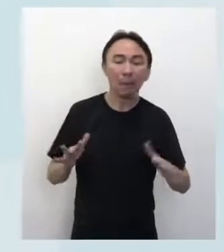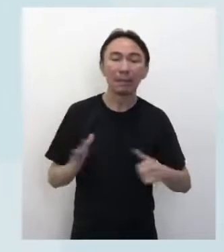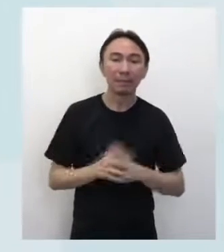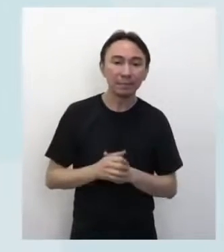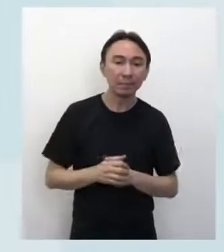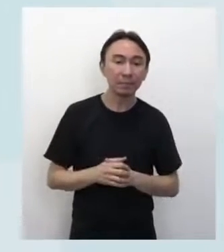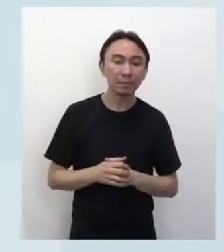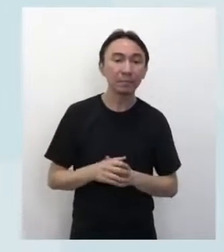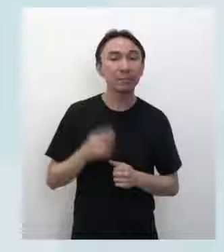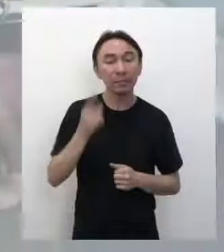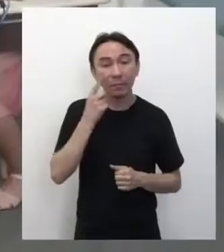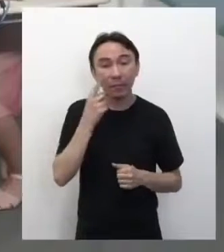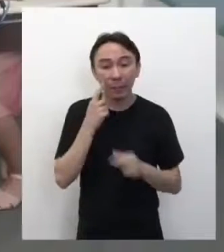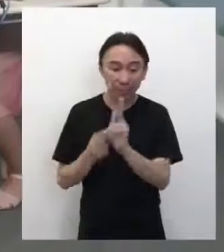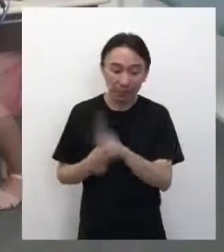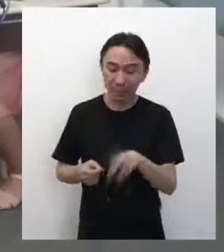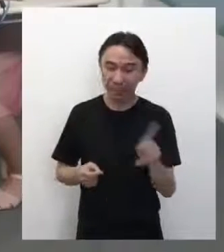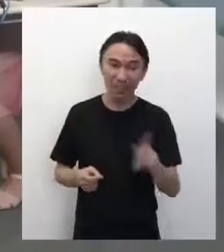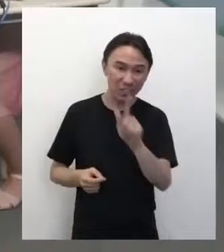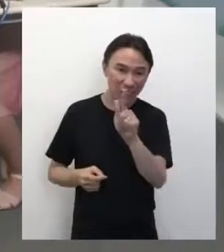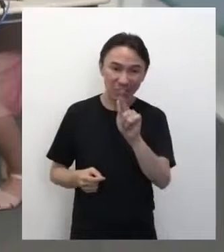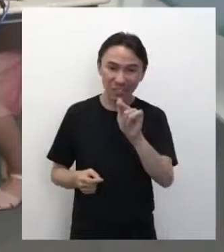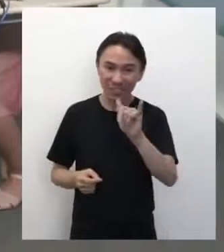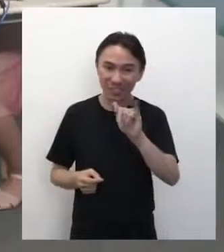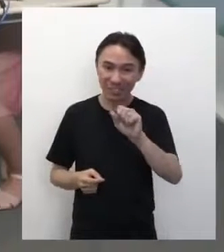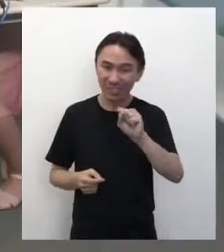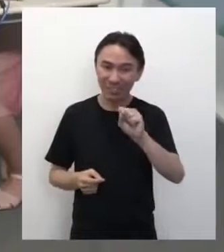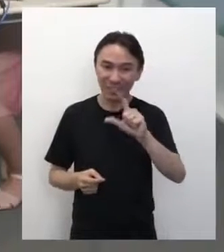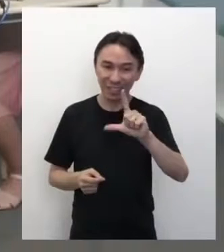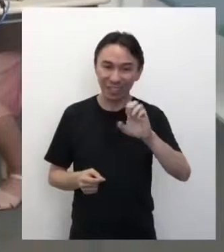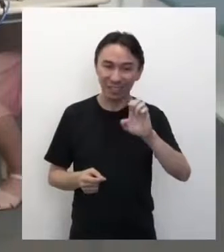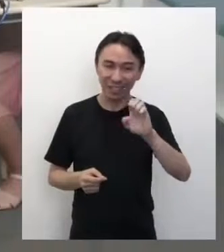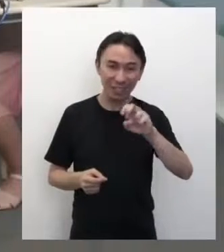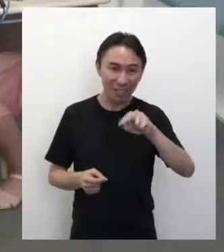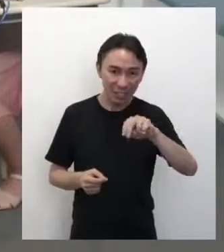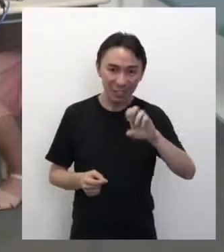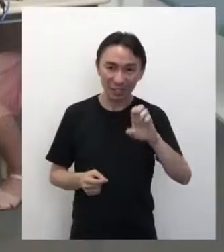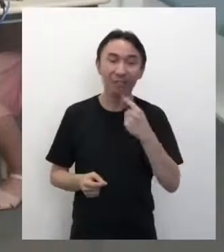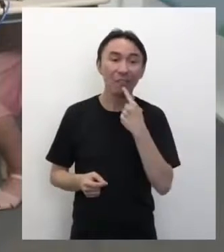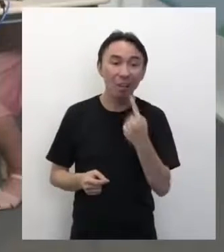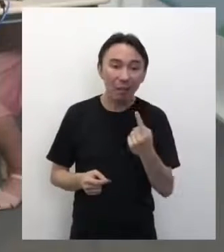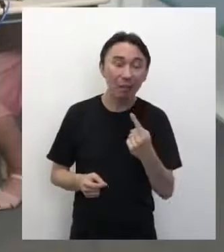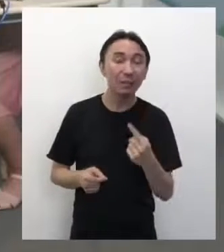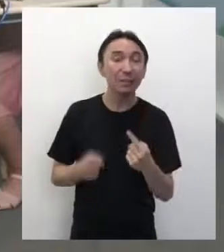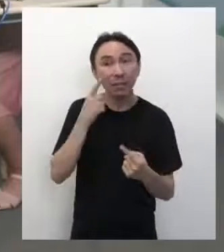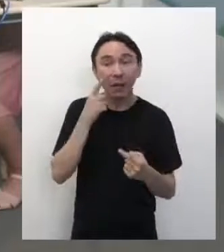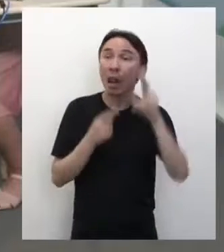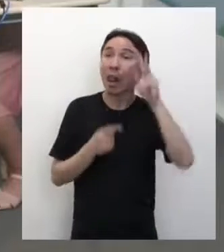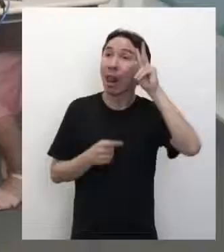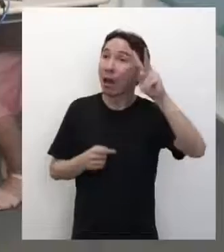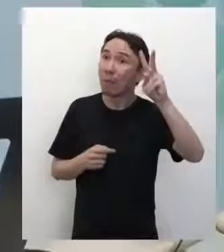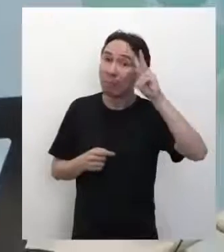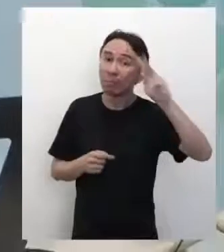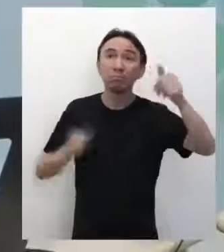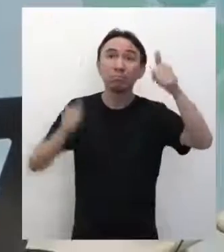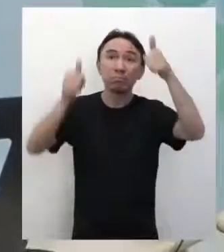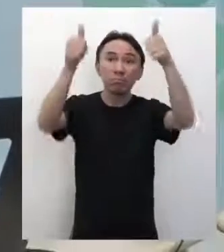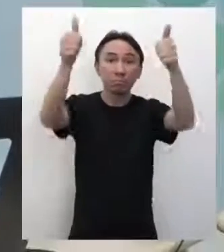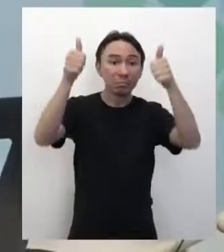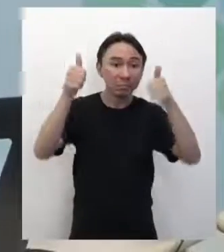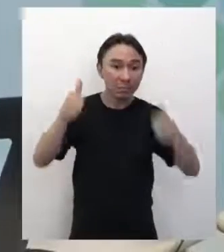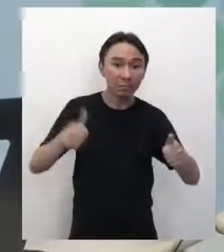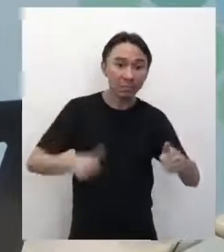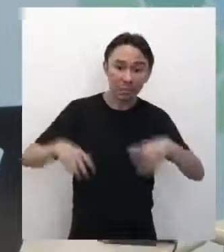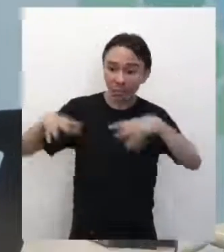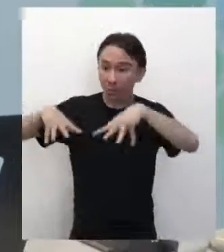Não, desculpa, é a Pro Gislene, que o comentário subiu aqui e meu olho não foi tão rápido. Lembro de um cartaz do circo no bairro O Cantor